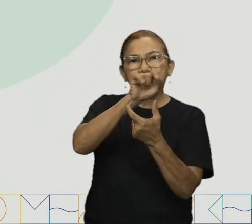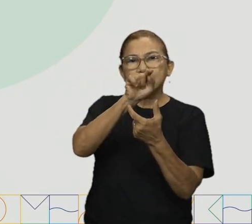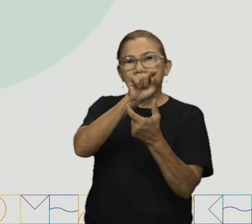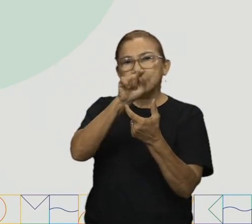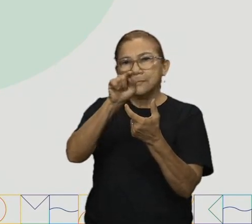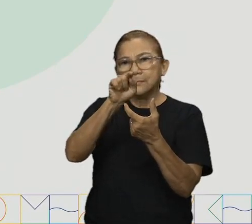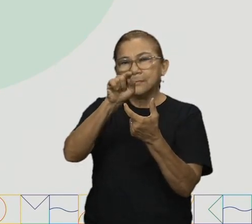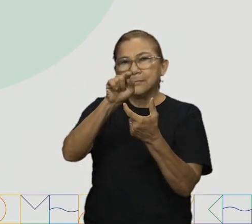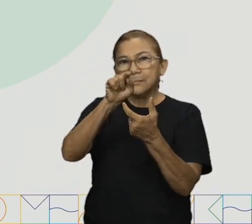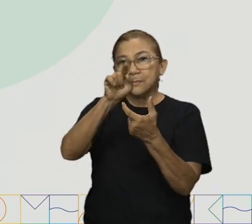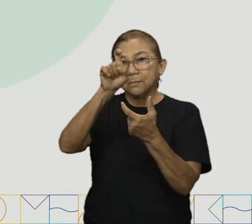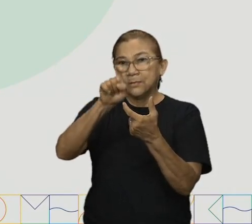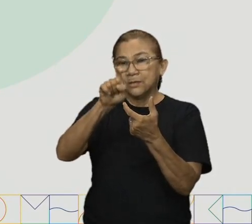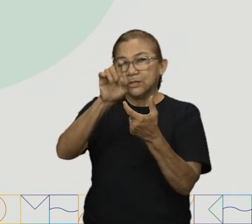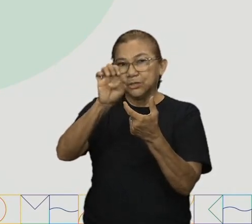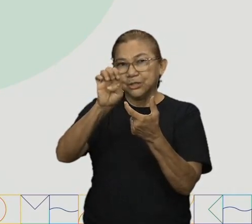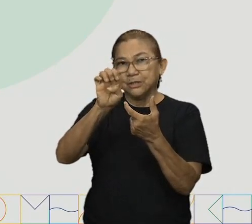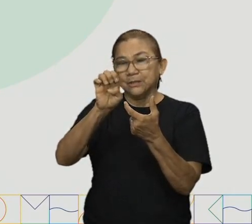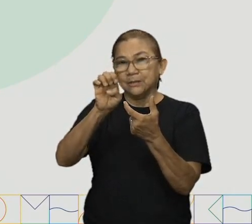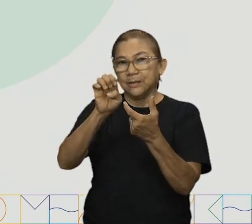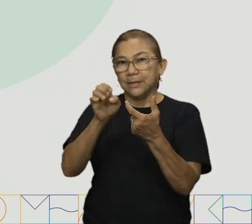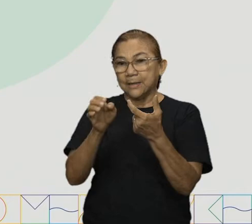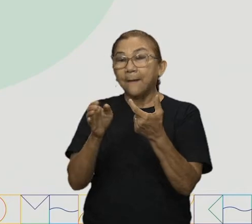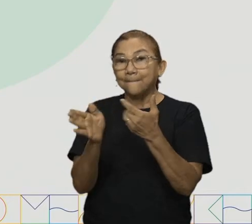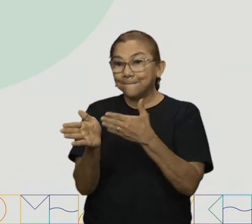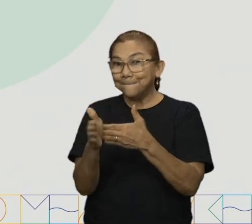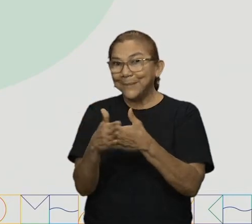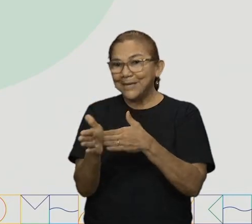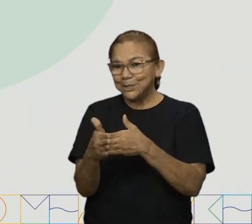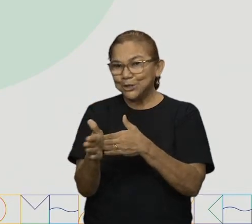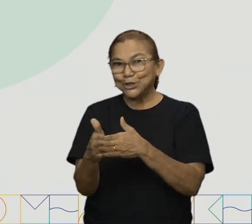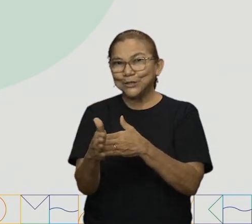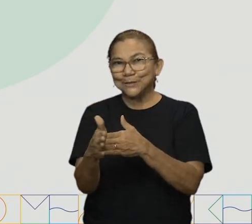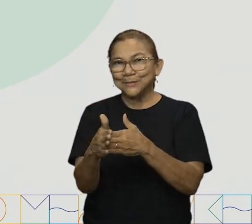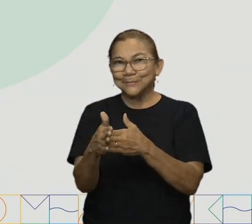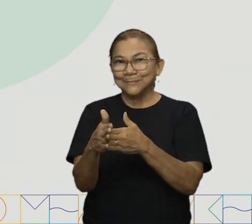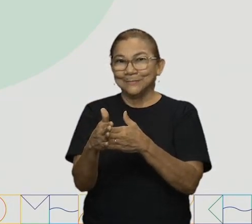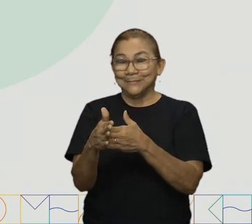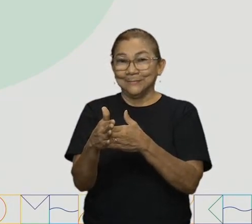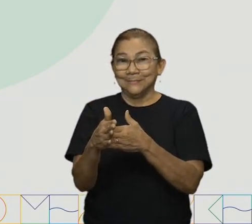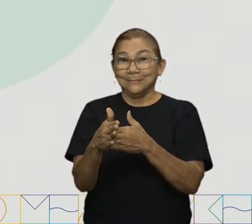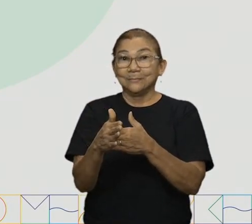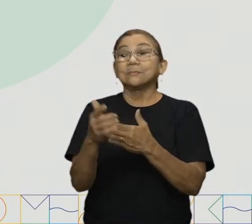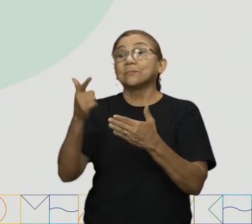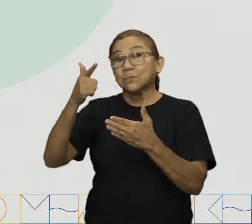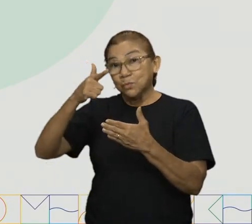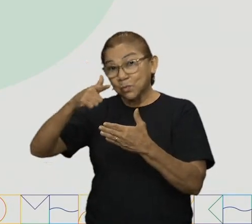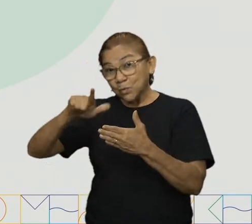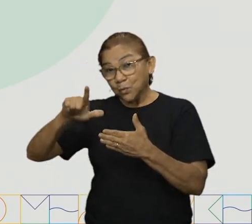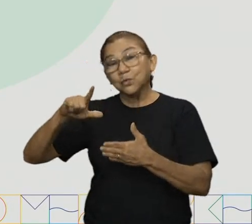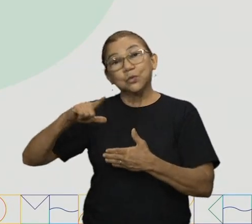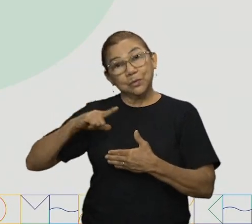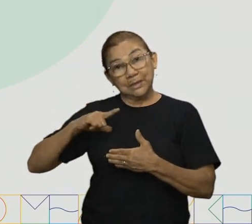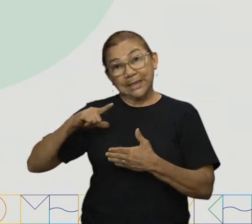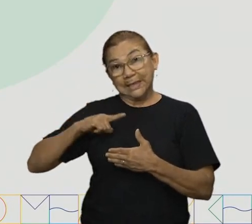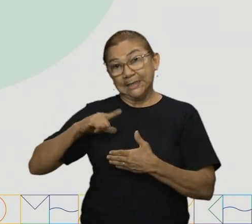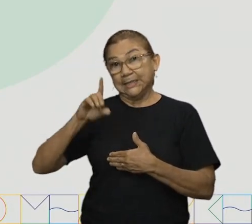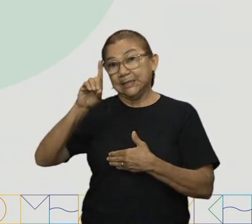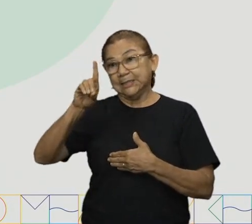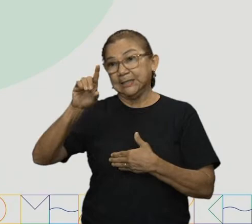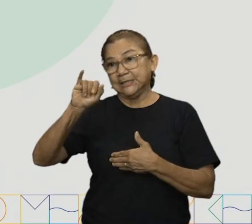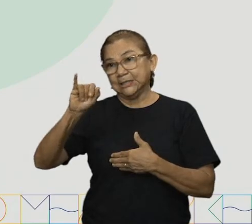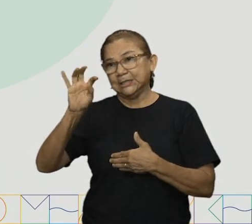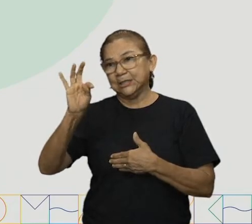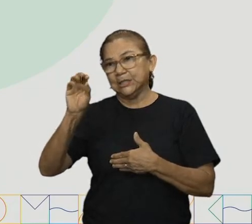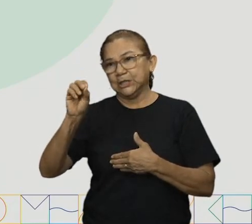separo, elas ficam na primeira sílaba, que é pei, xé. Logo, mais um ditongo aí. A gente está conferindo se, de fato,